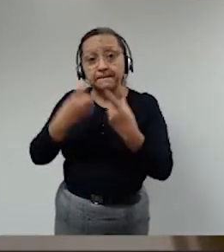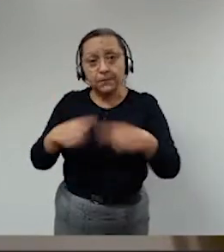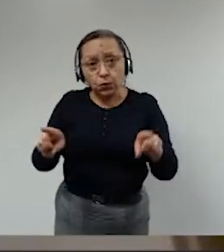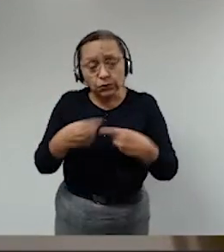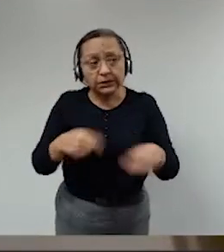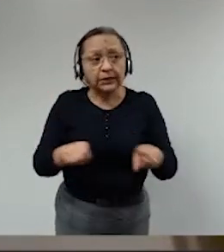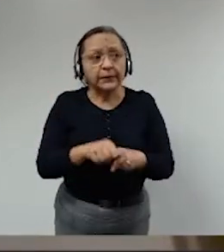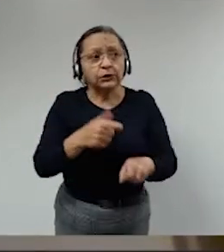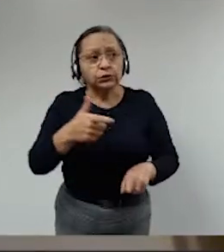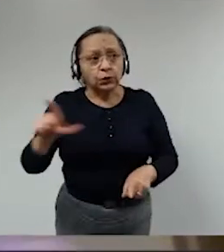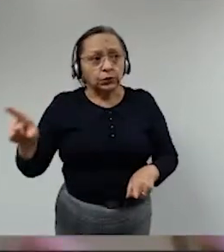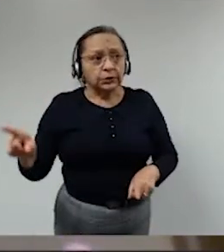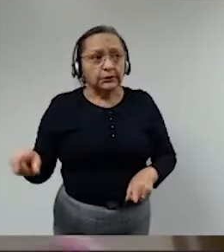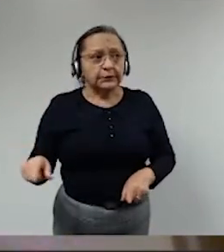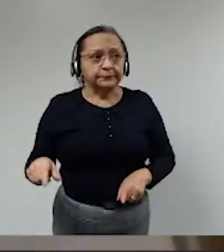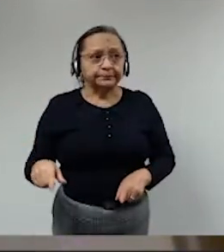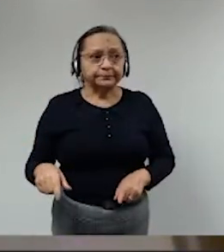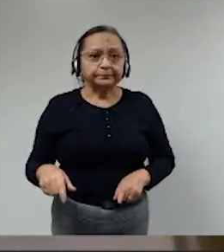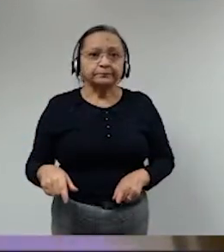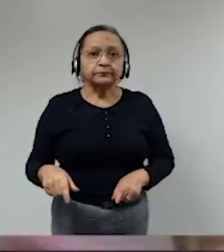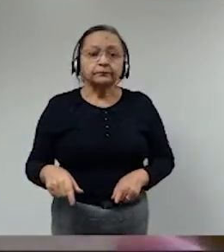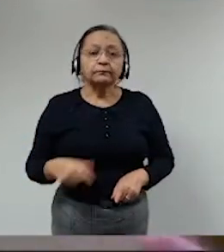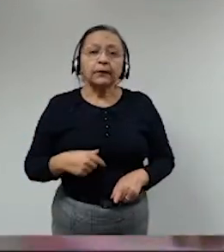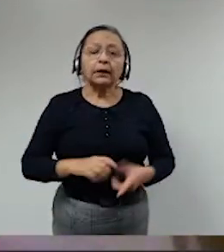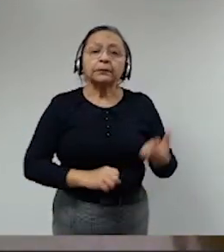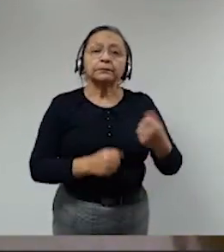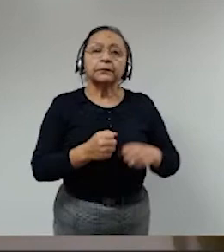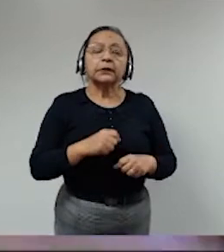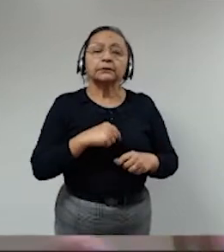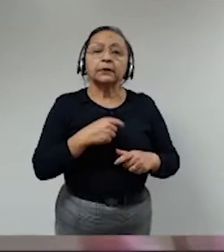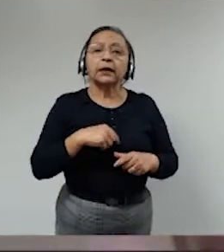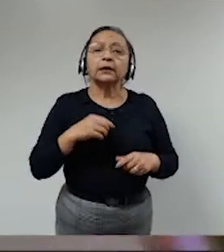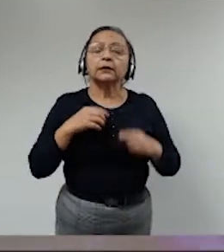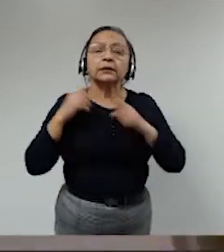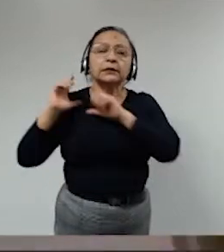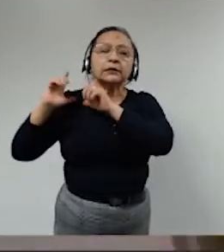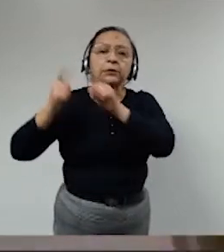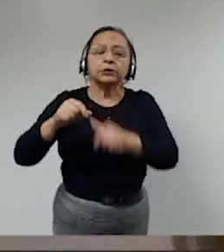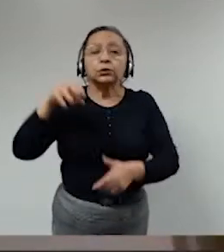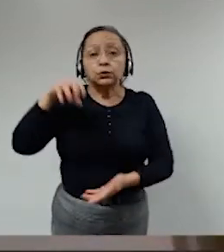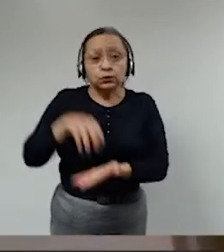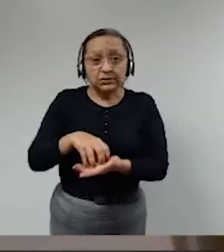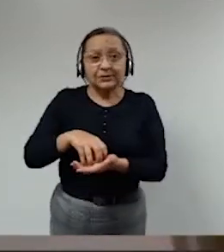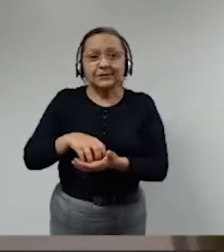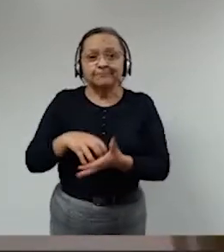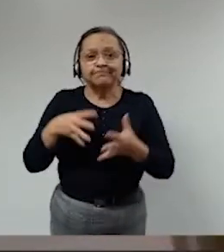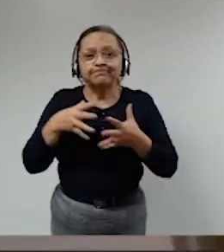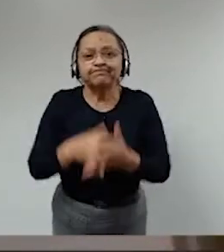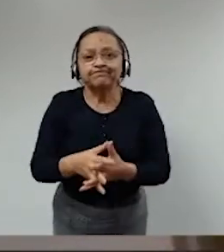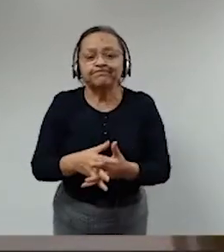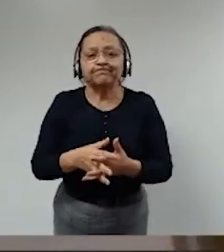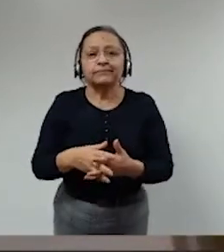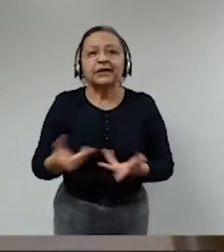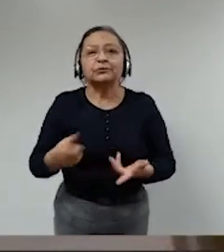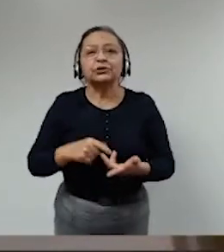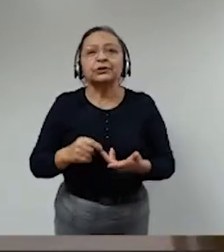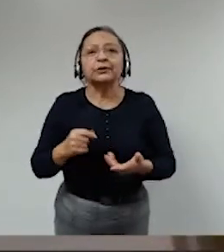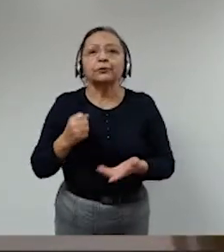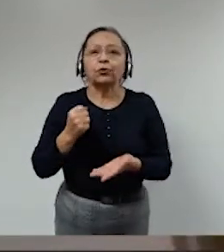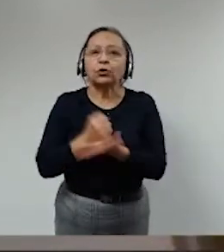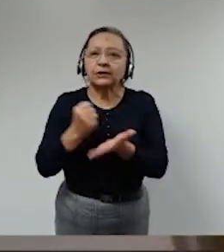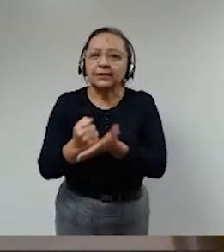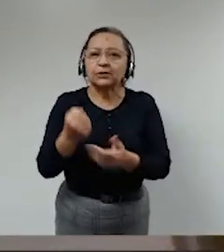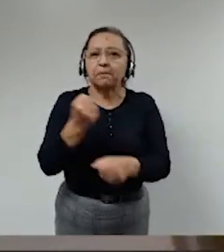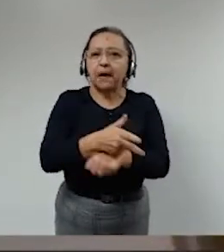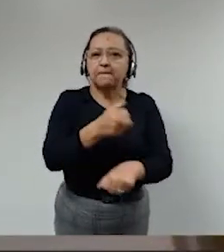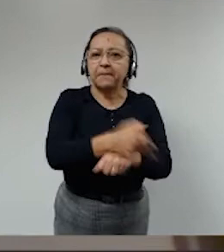inseridos. Então, a produção audiovisual ela é tradicionalmente um setor que impacta em termos de geração de emprego e de